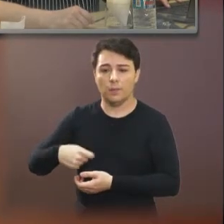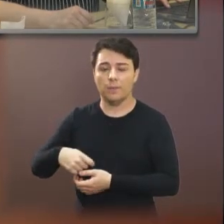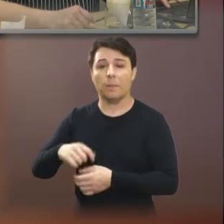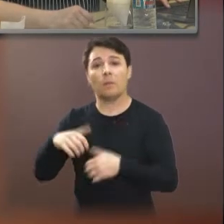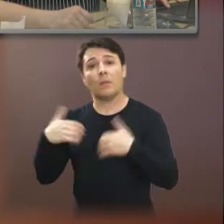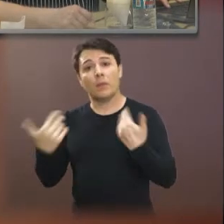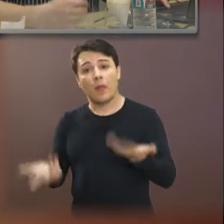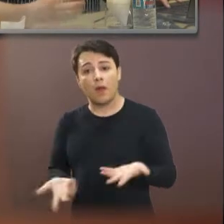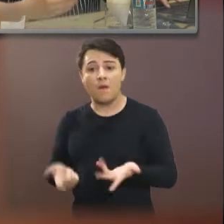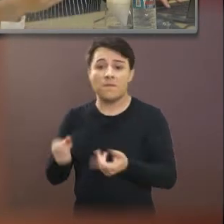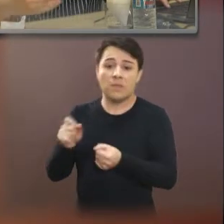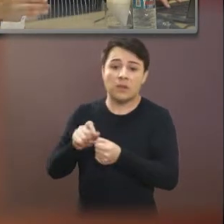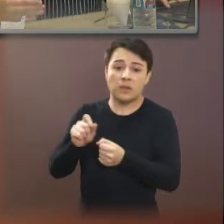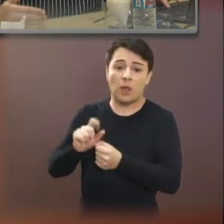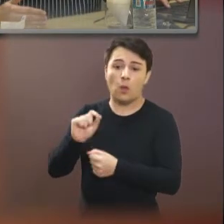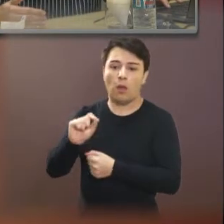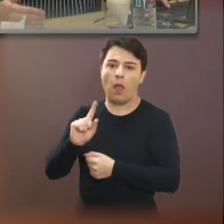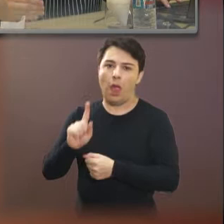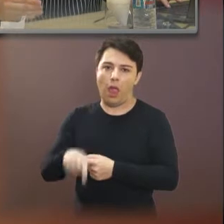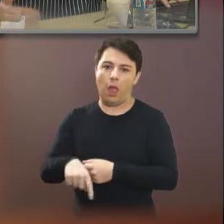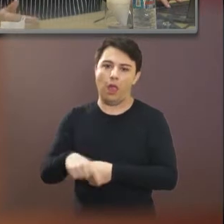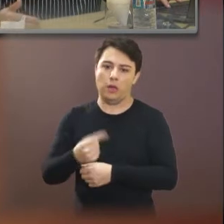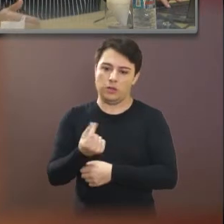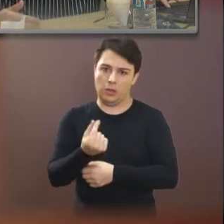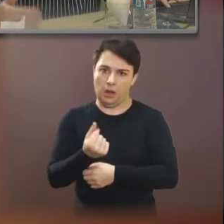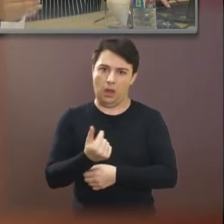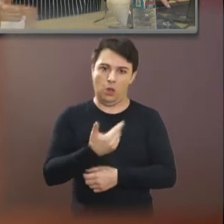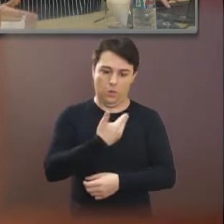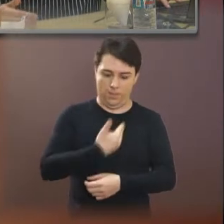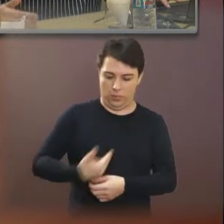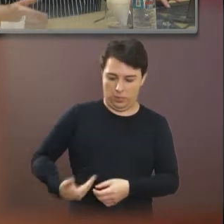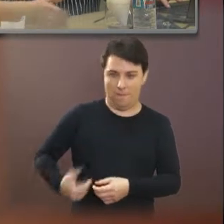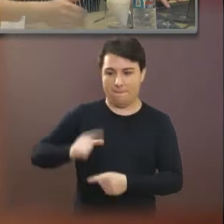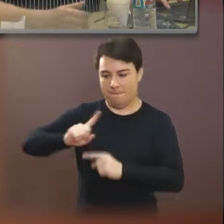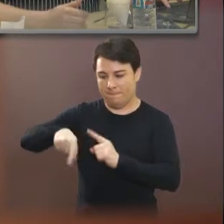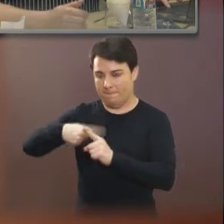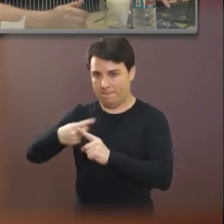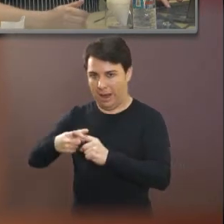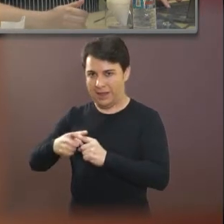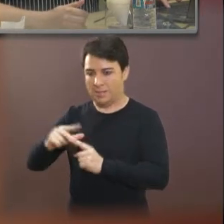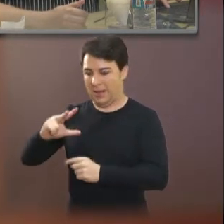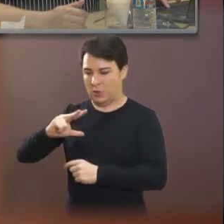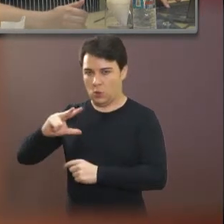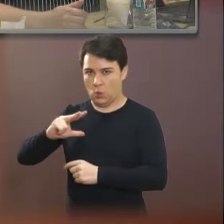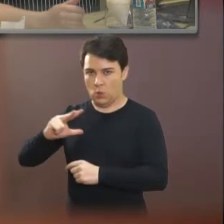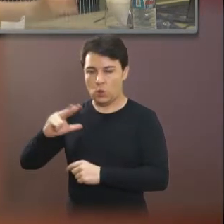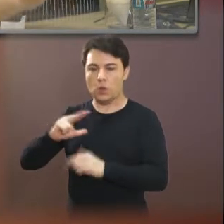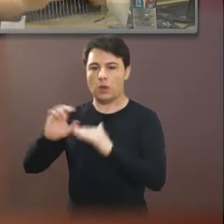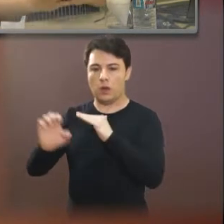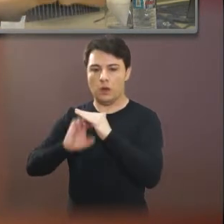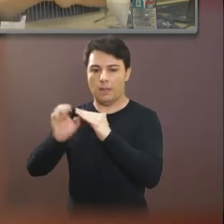das possibilidades é investimento público e privado junto.